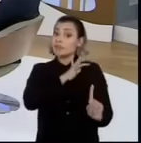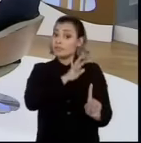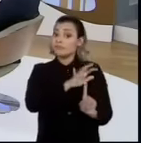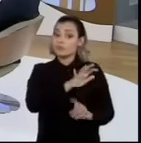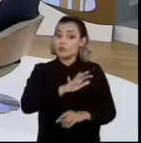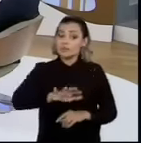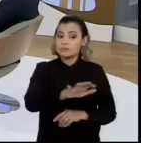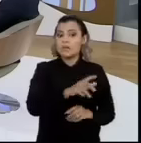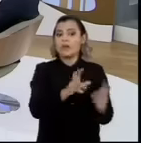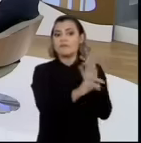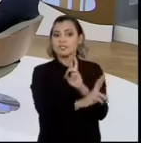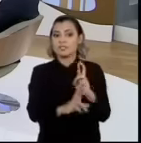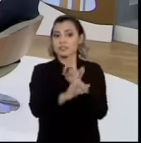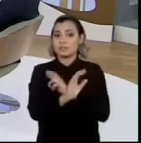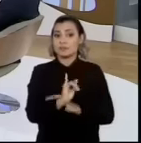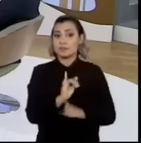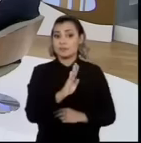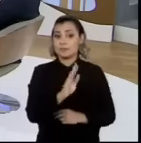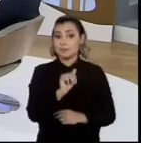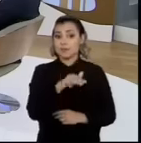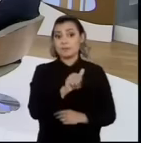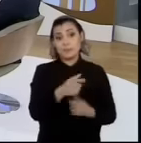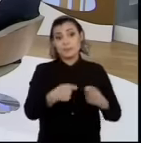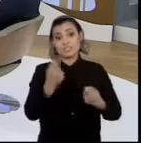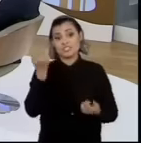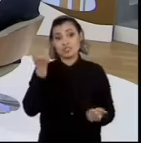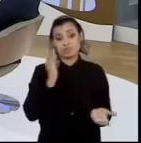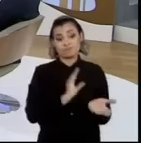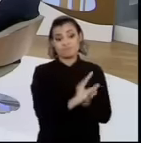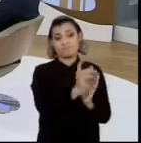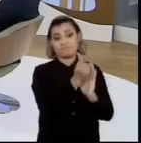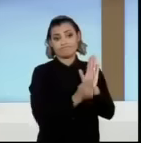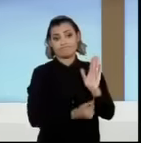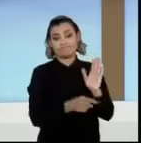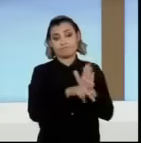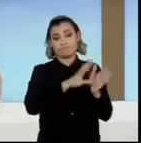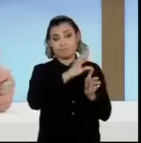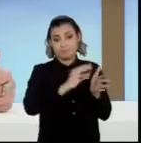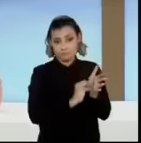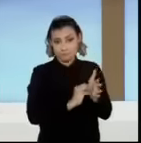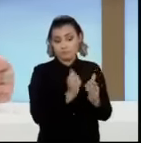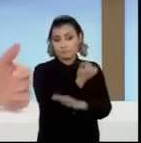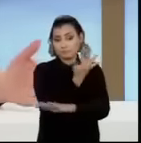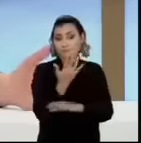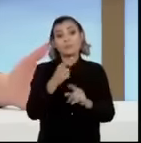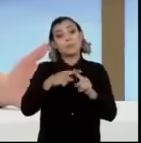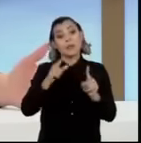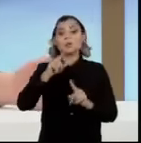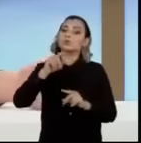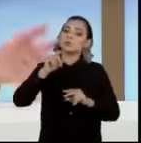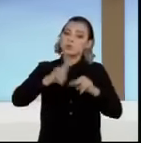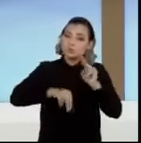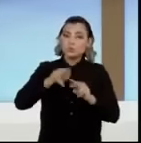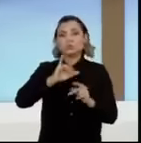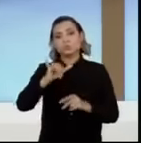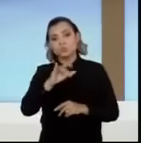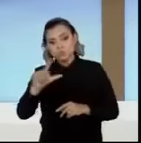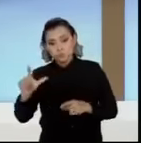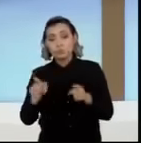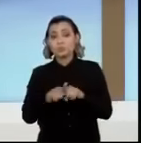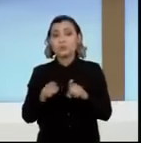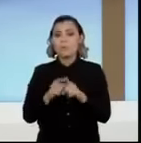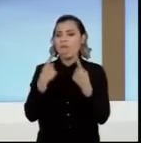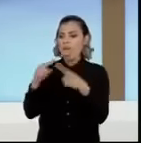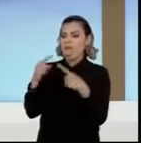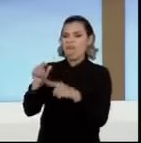as operações de fiscalização do IBAMA, que dependem das verbas do Fundo Amazônia. E mais para frente, em junho e julho, passou a rebater os dados do INPE, em vez de usar